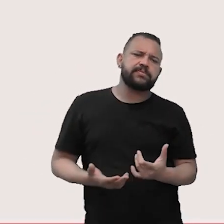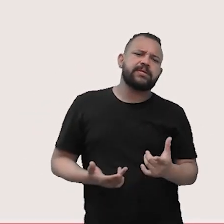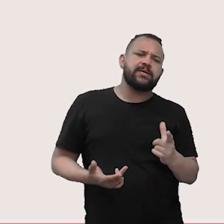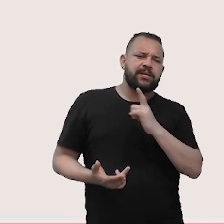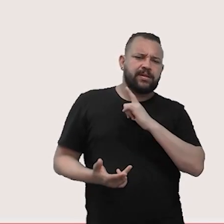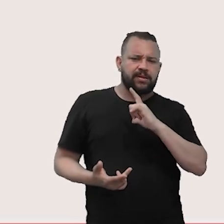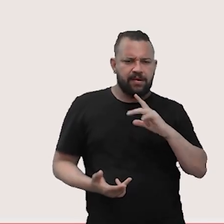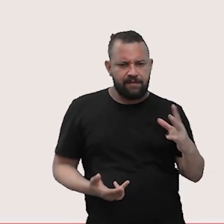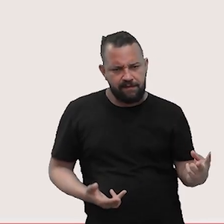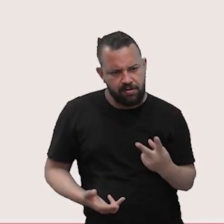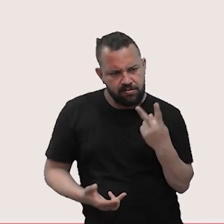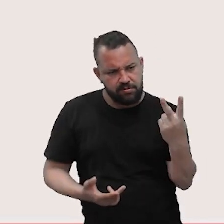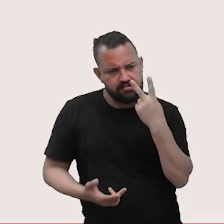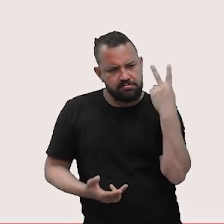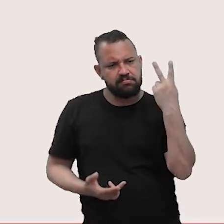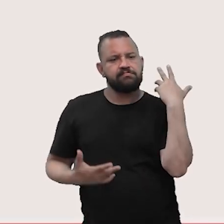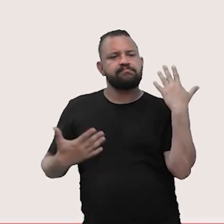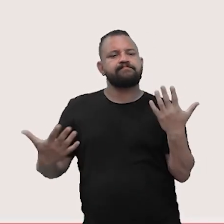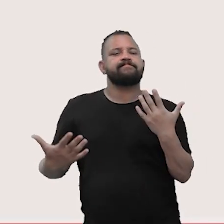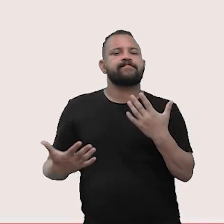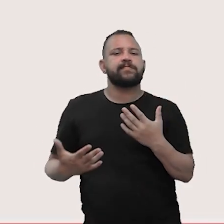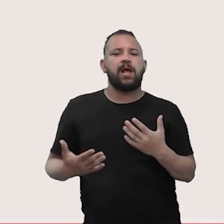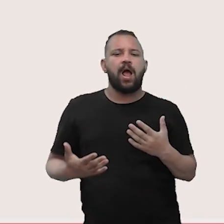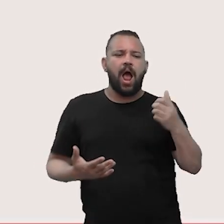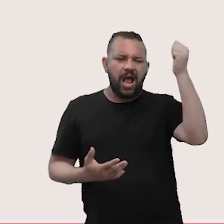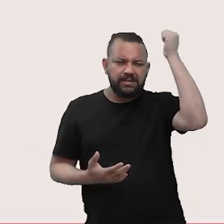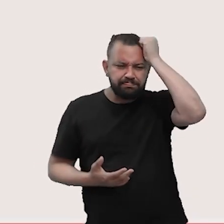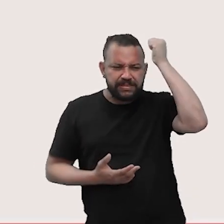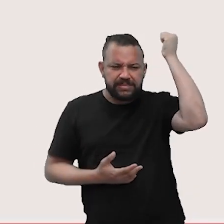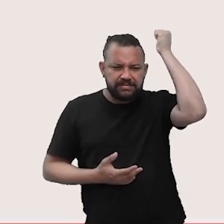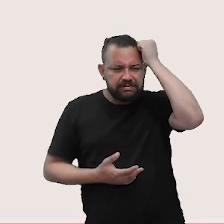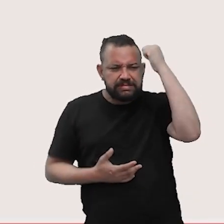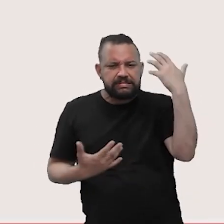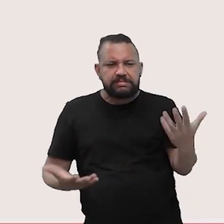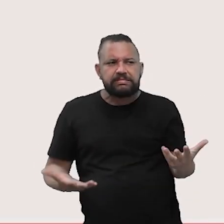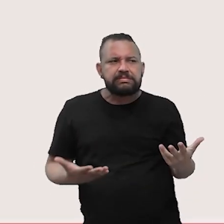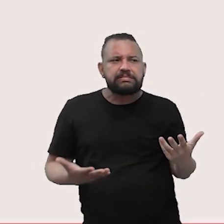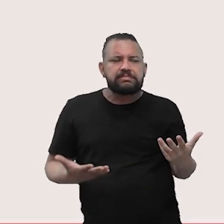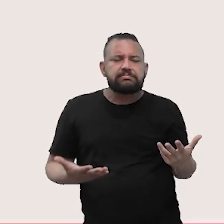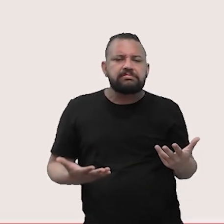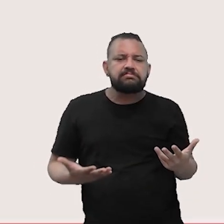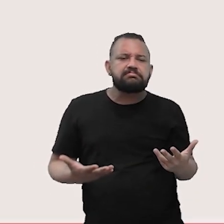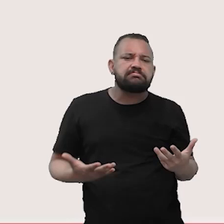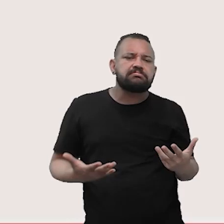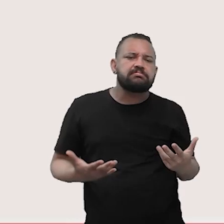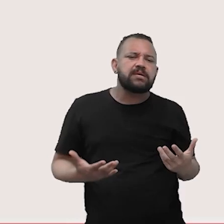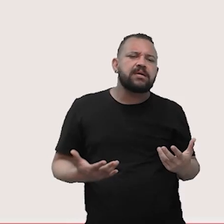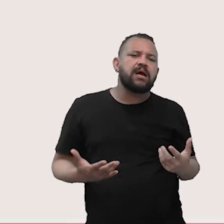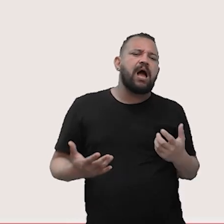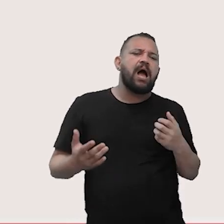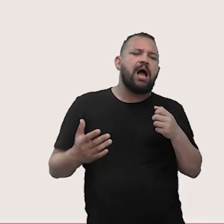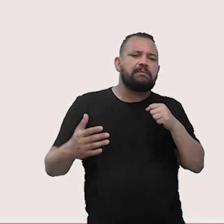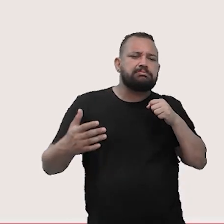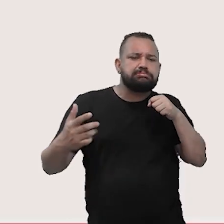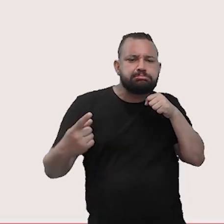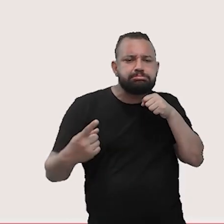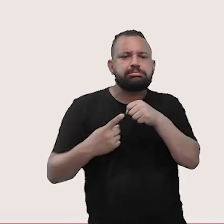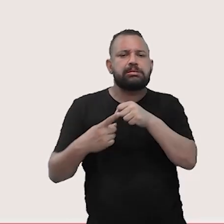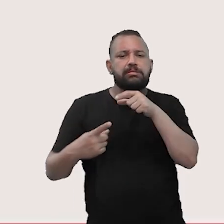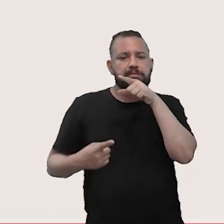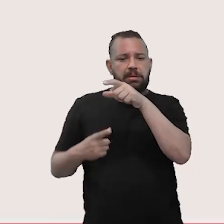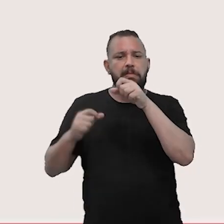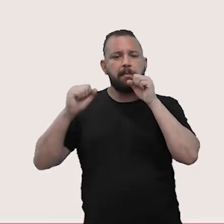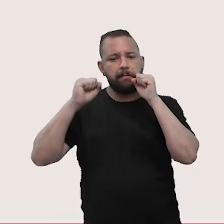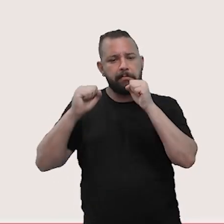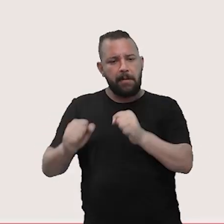também, arrependimento, não é? Causar um acidente é algo que você, olha,